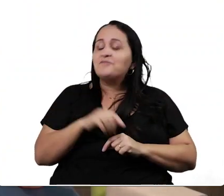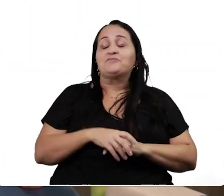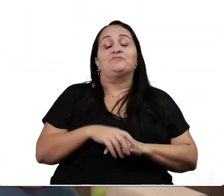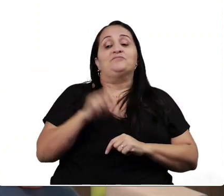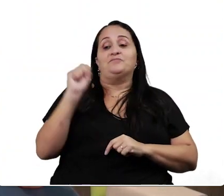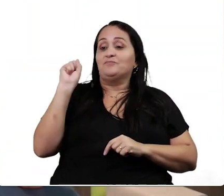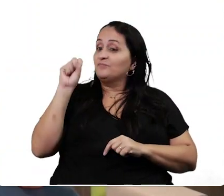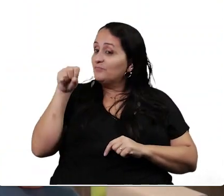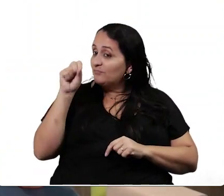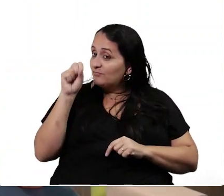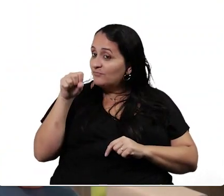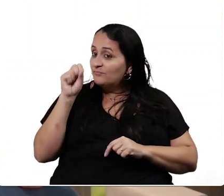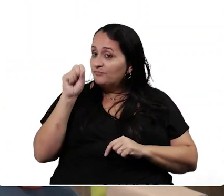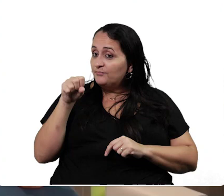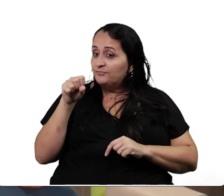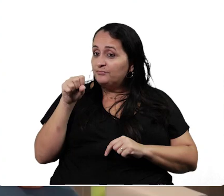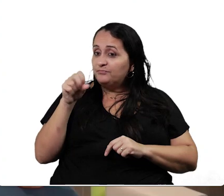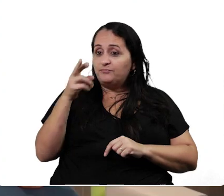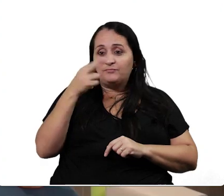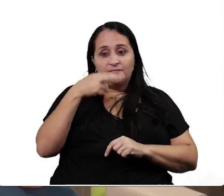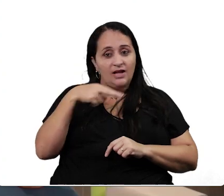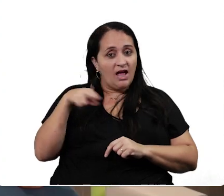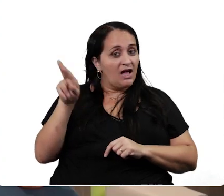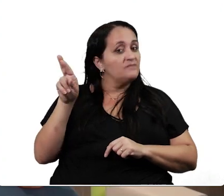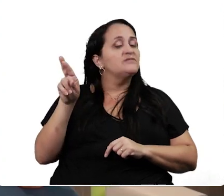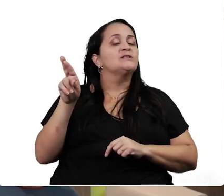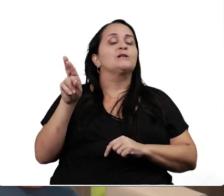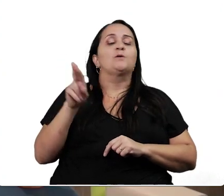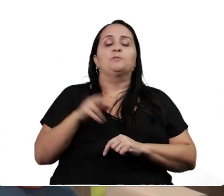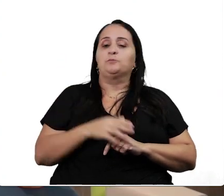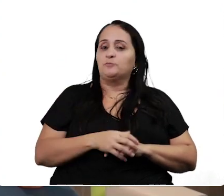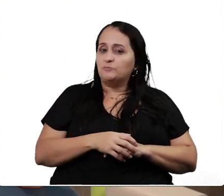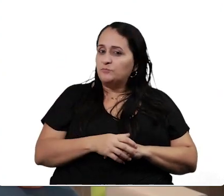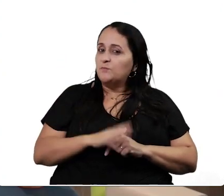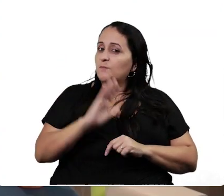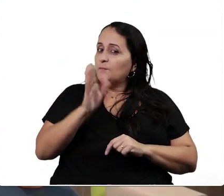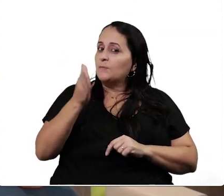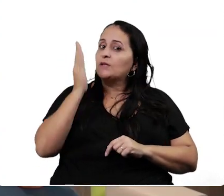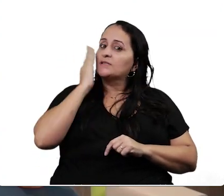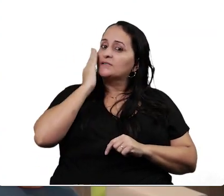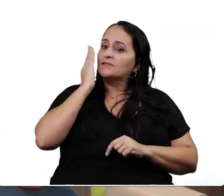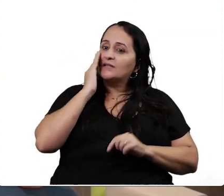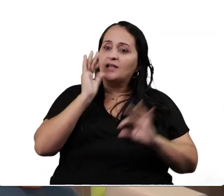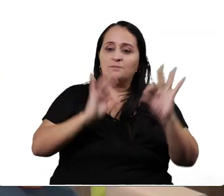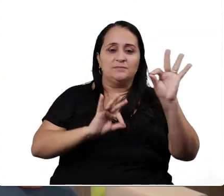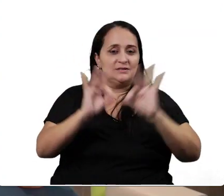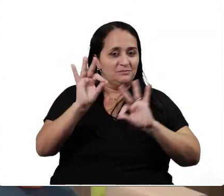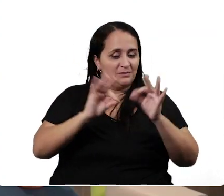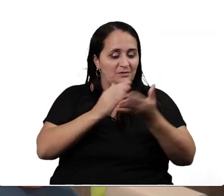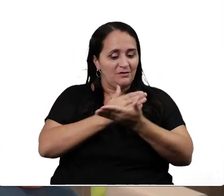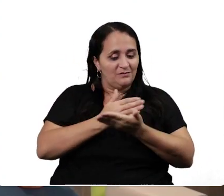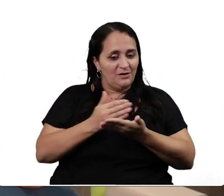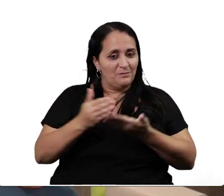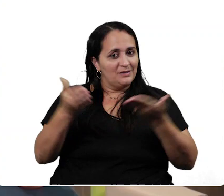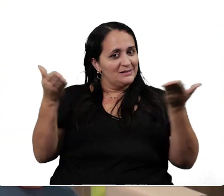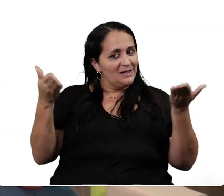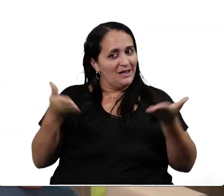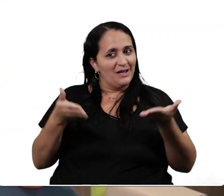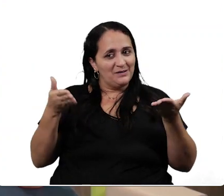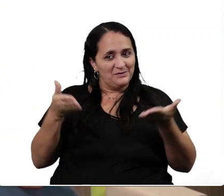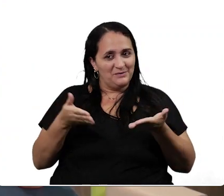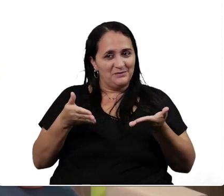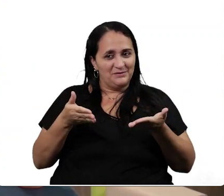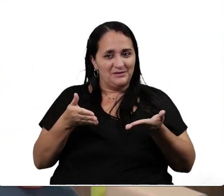Sim. Qual é o assunto? Revisão. Revisão. Então já sabem, né? Se preparem porque a aula de vocês vai